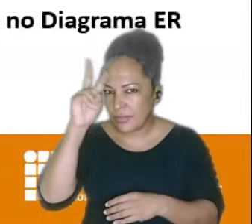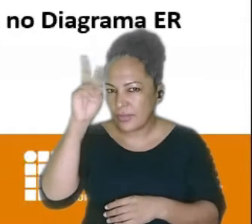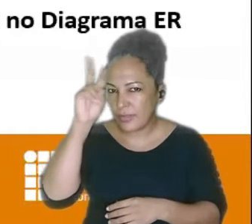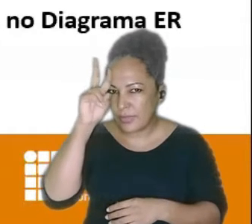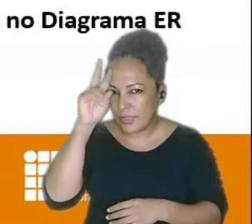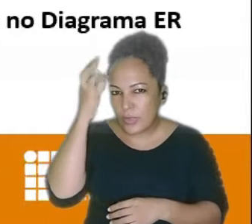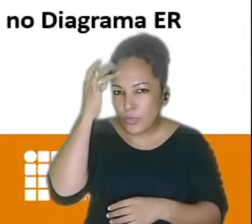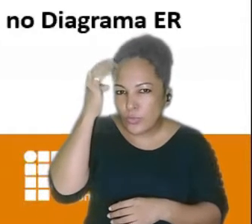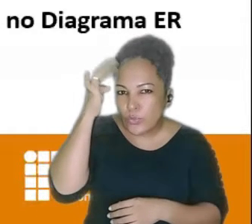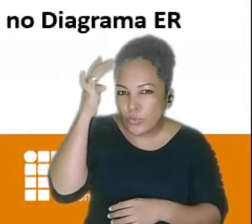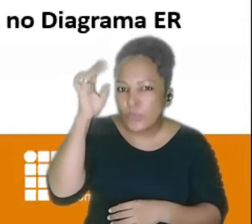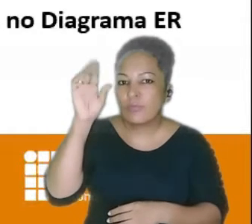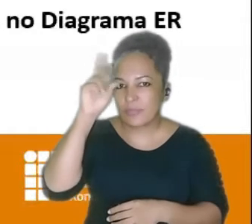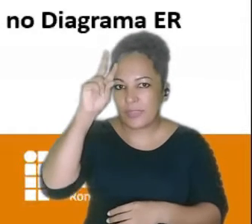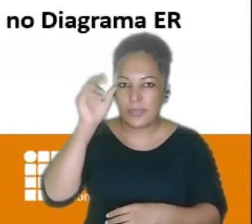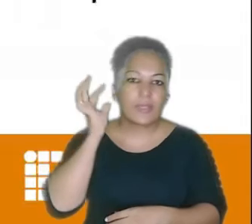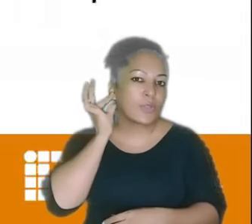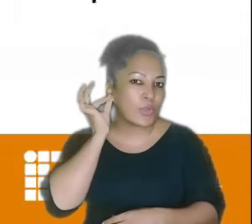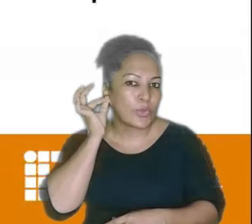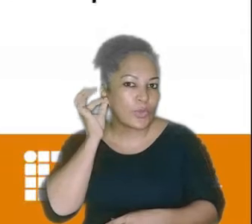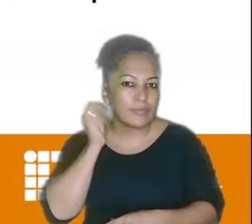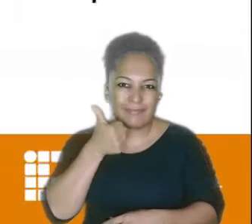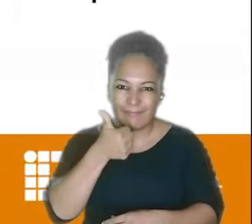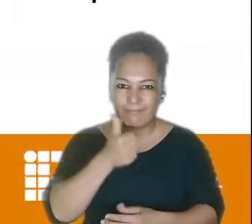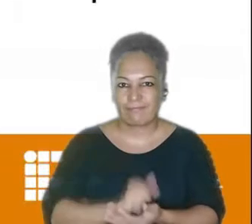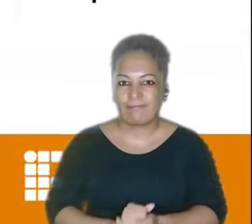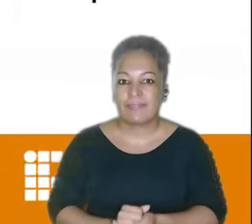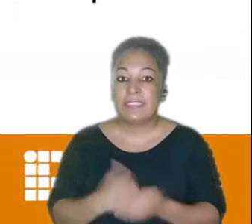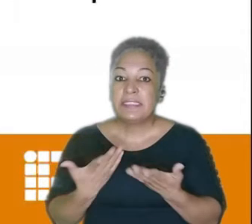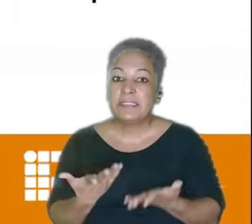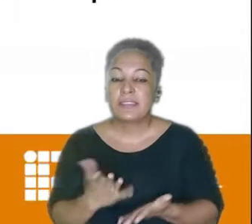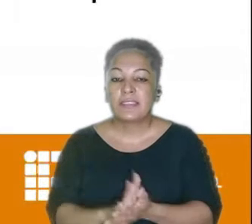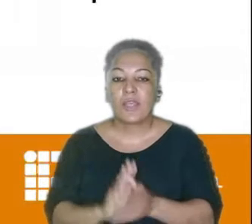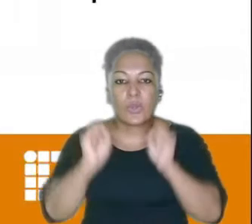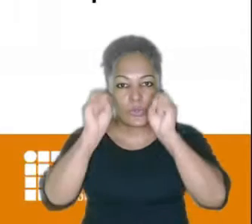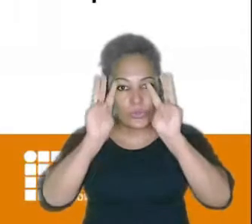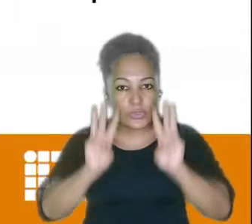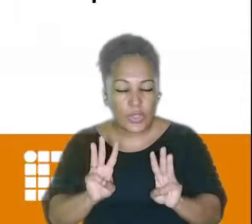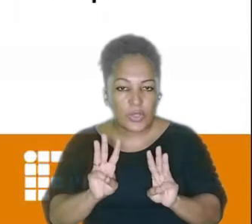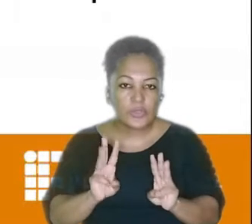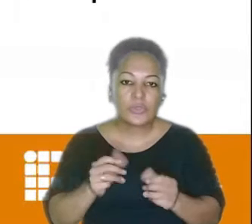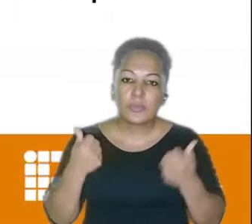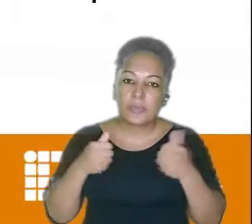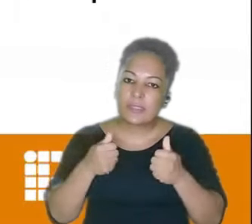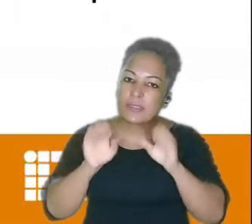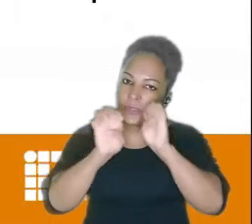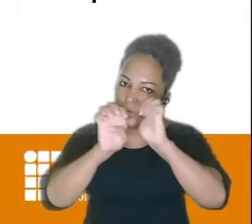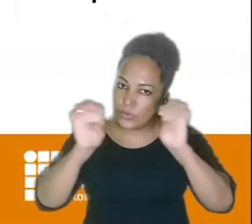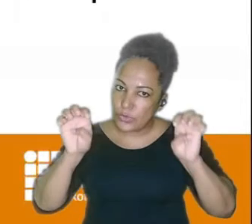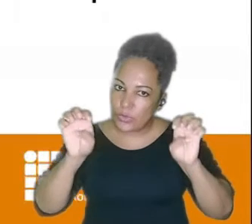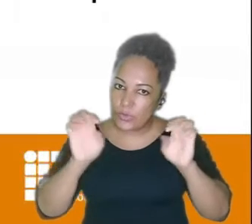Estão lembrando aí? Formigou a mente? Top demais. Muito bom. Um requisito de software normalmente precisa